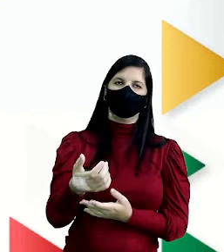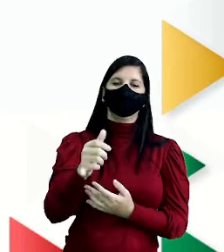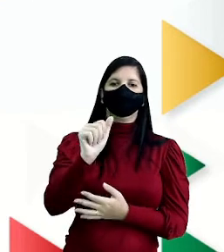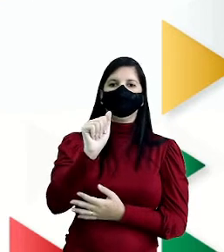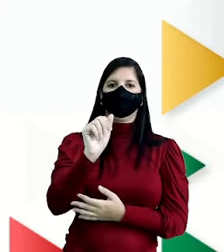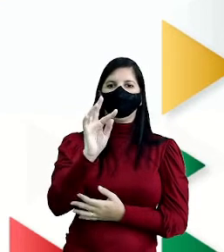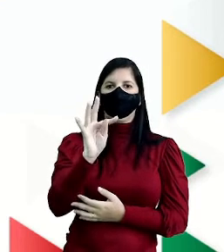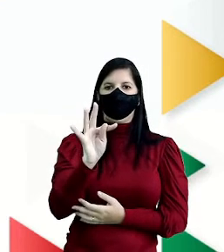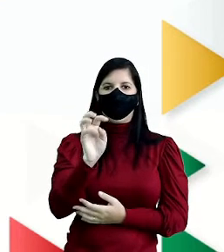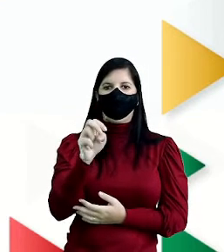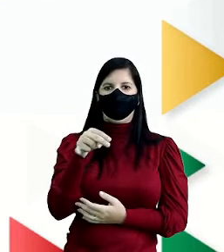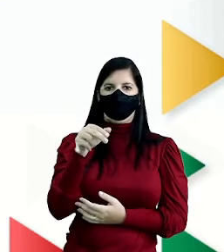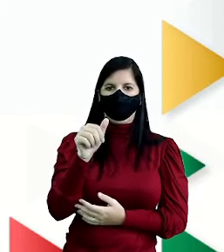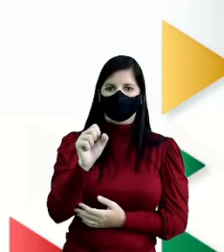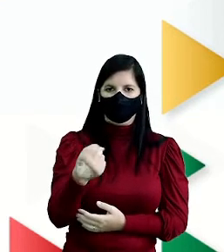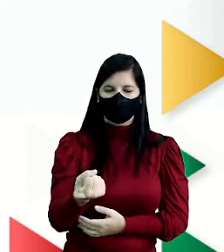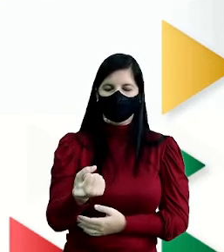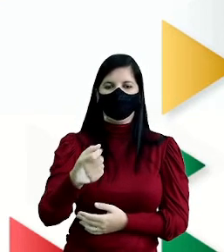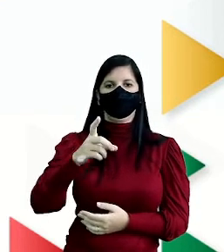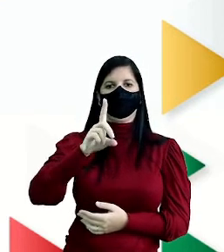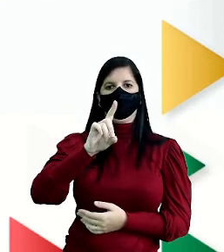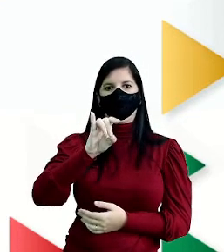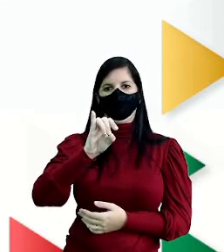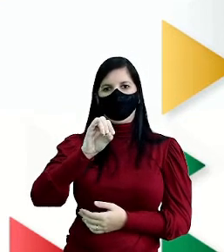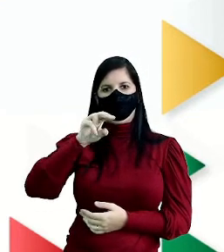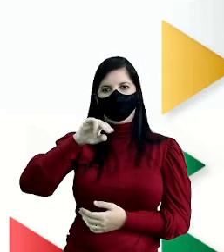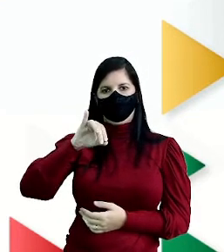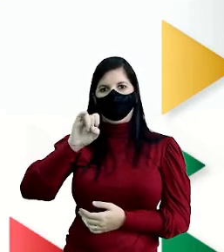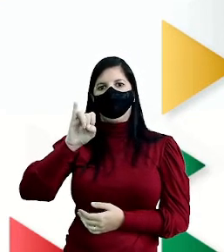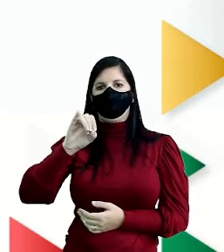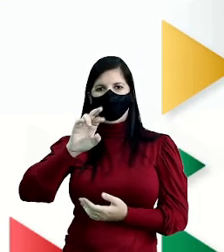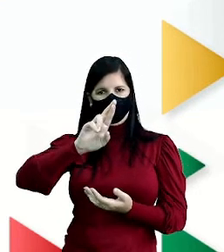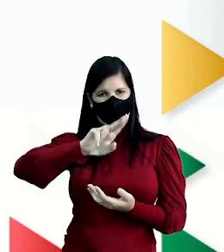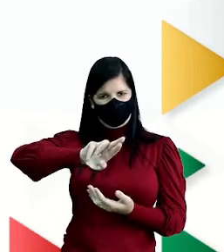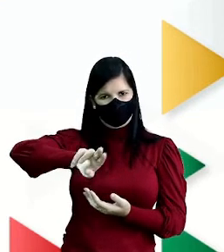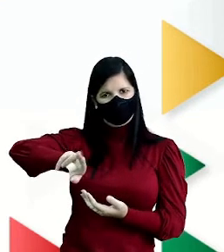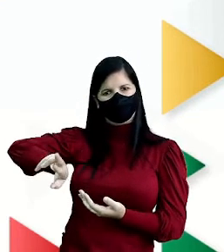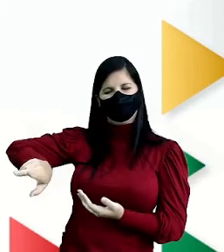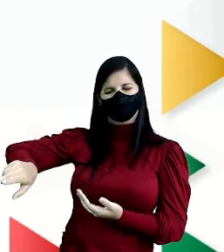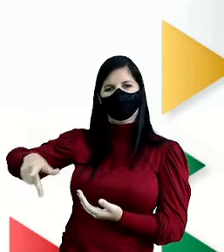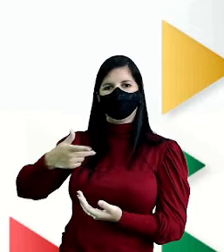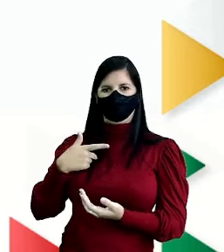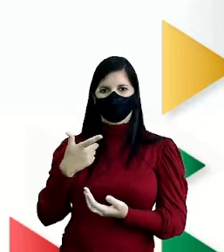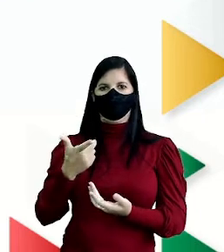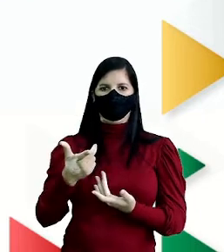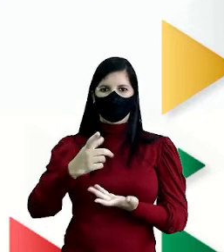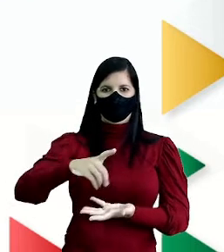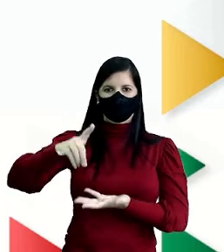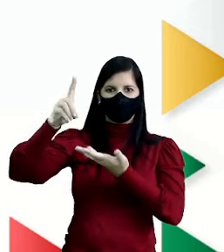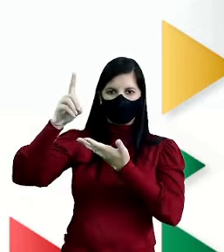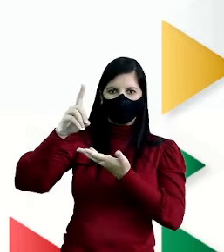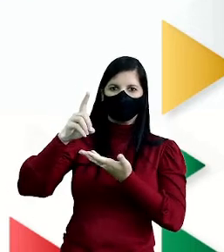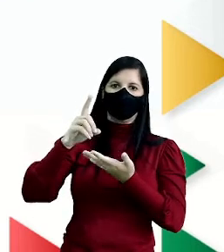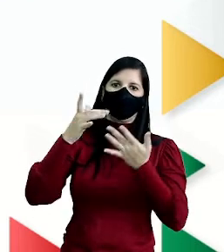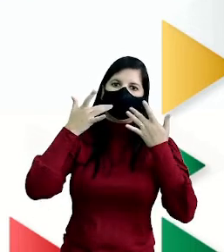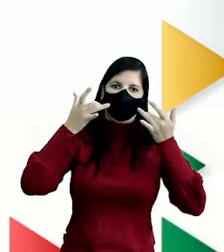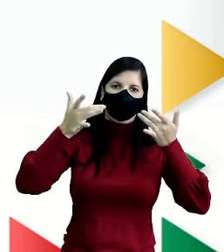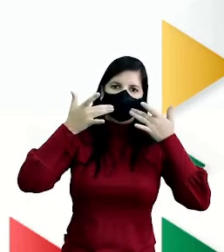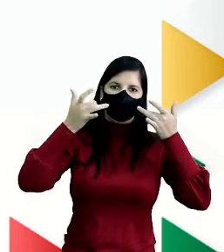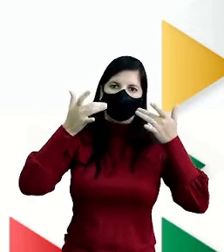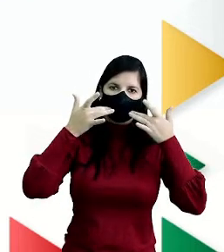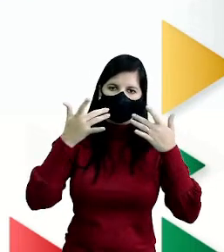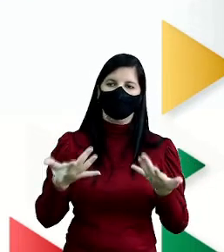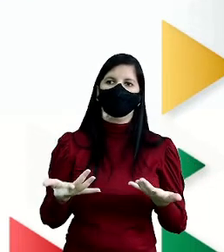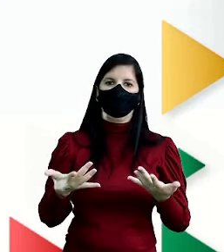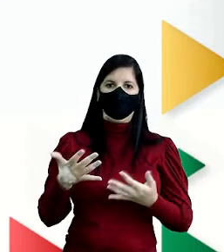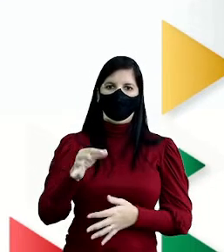Atenas, né, Dioniso, enfim, são vários tipos de deus. Então, Dioniso, que é o deus do teatro, né, Tepíscore,